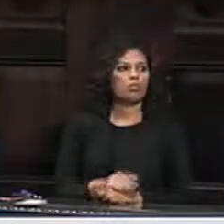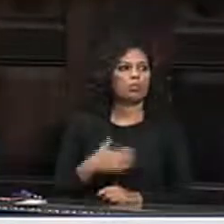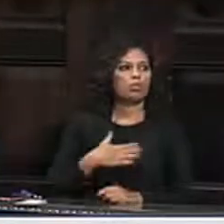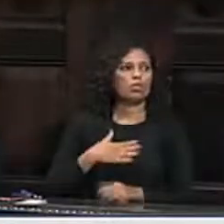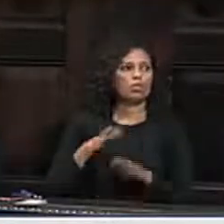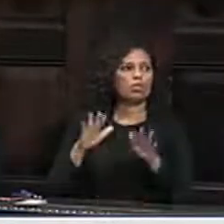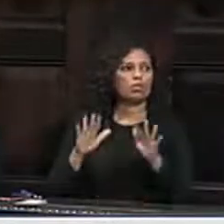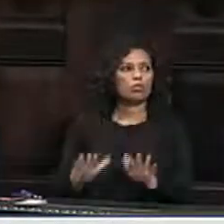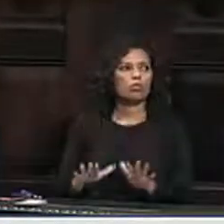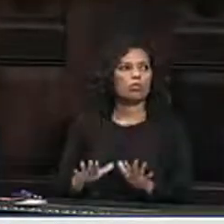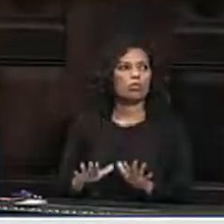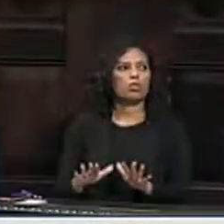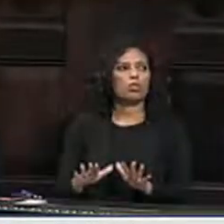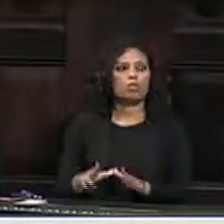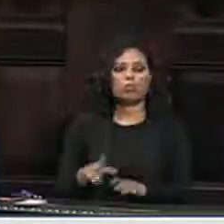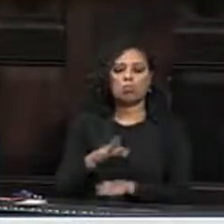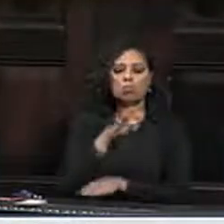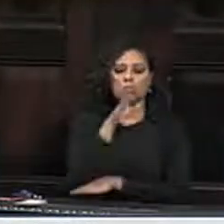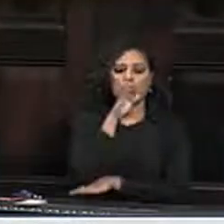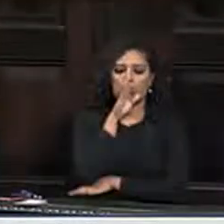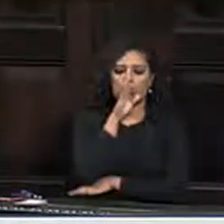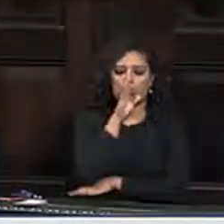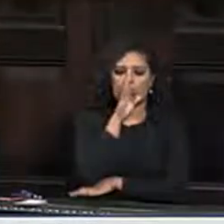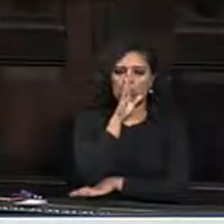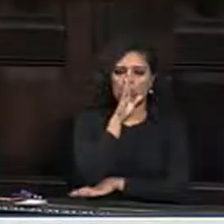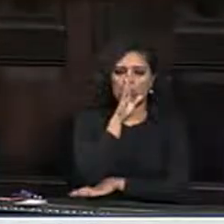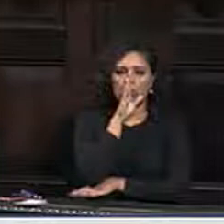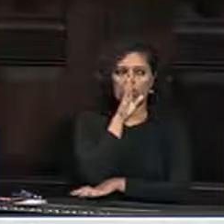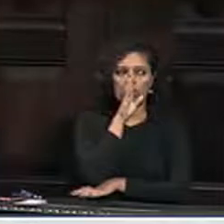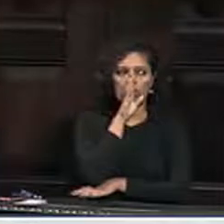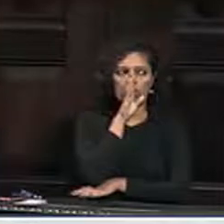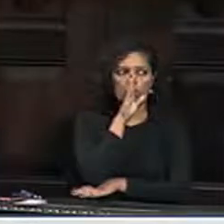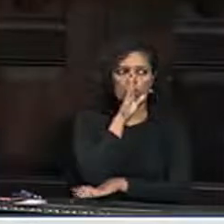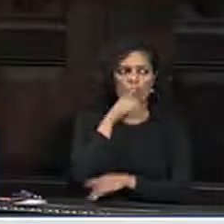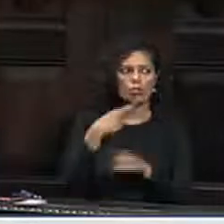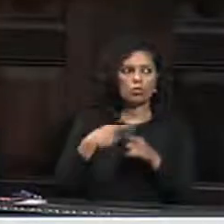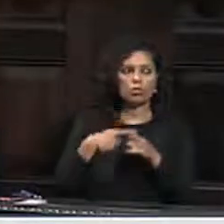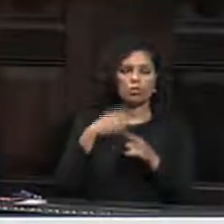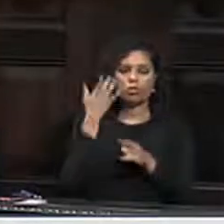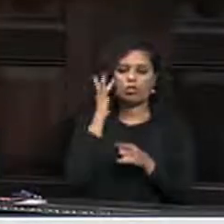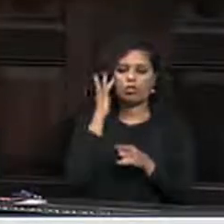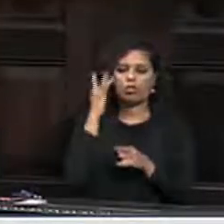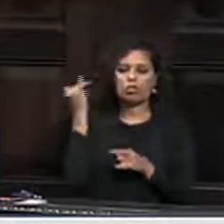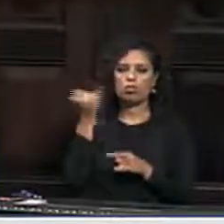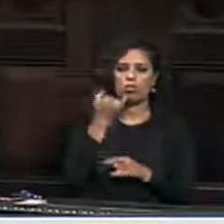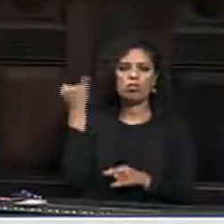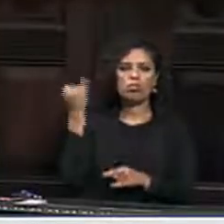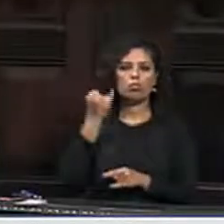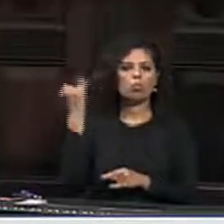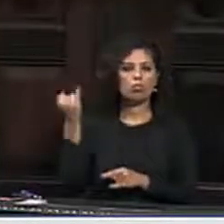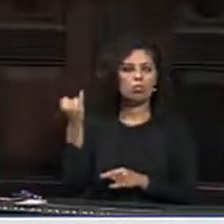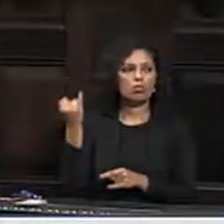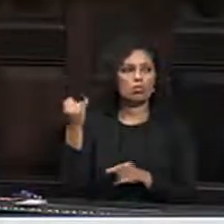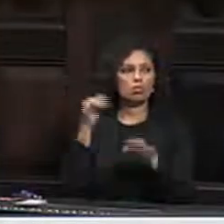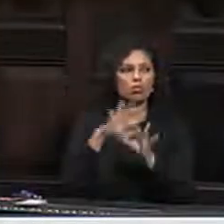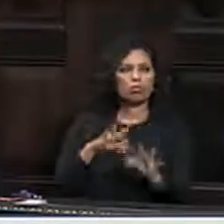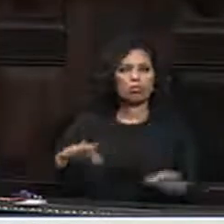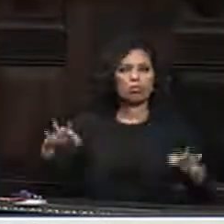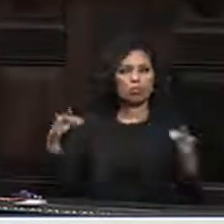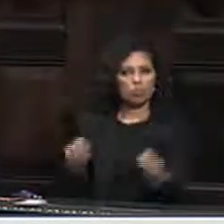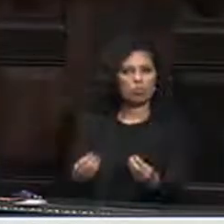fiquei aqui em silêncio porque achei importante que